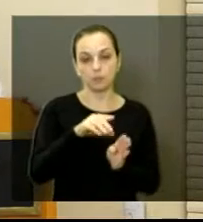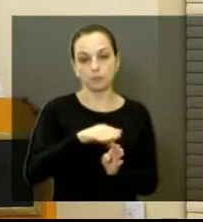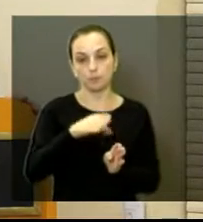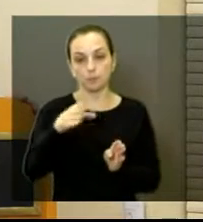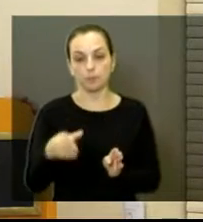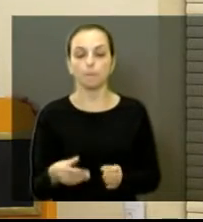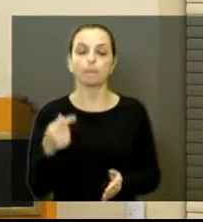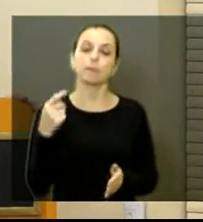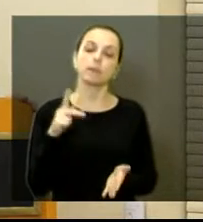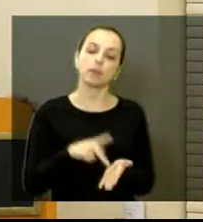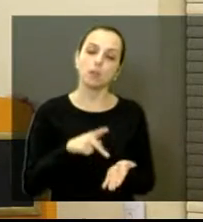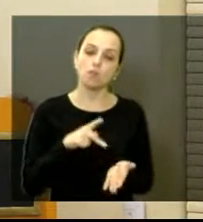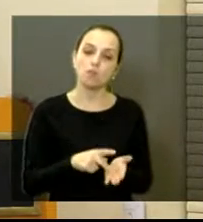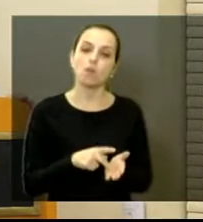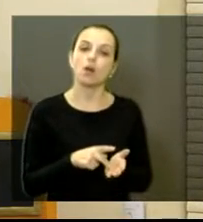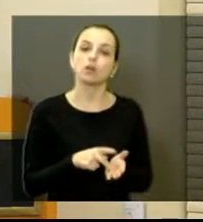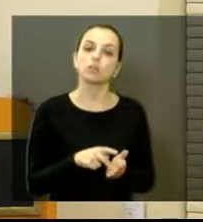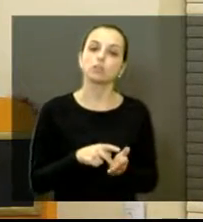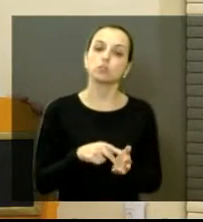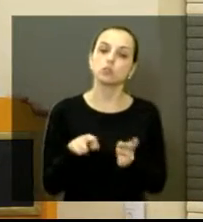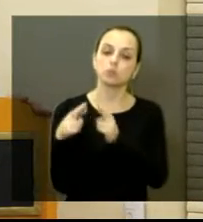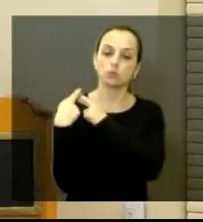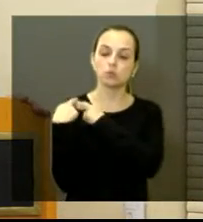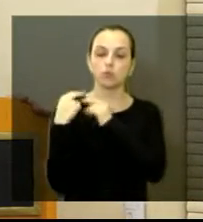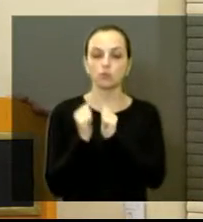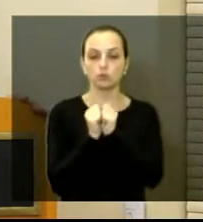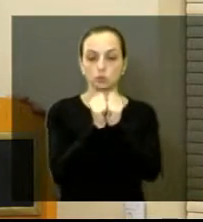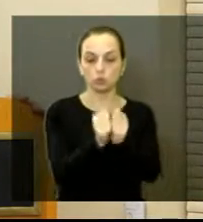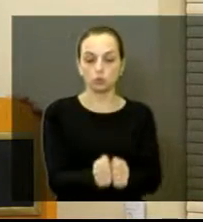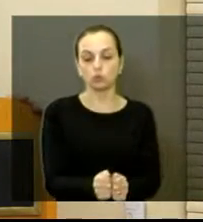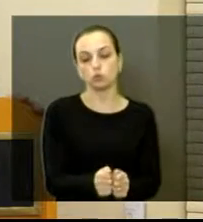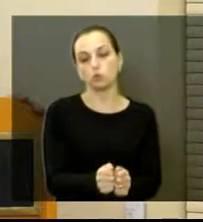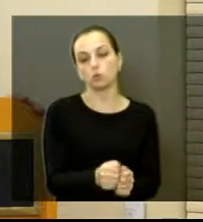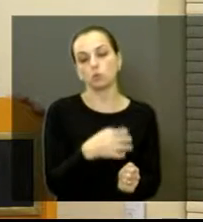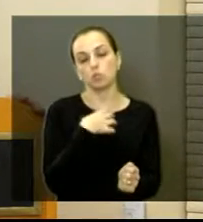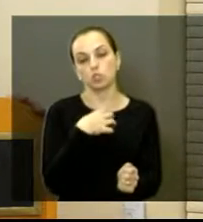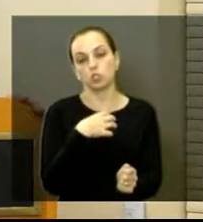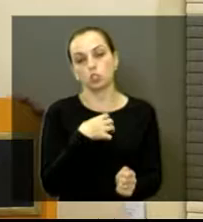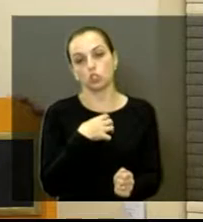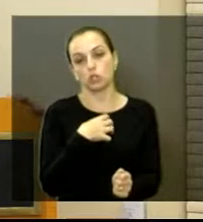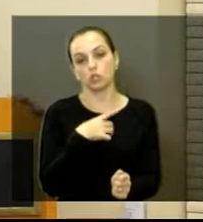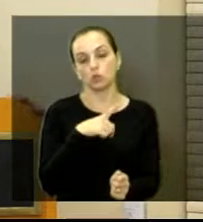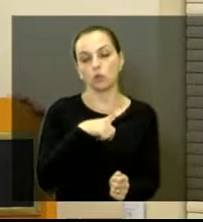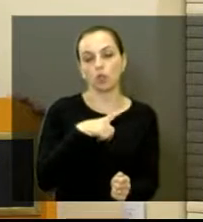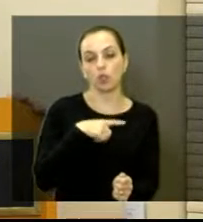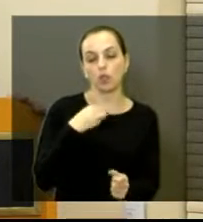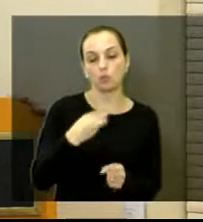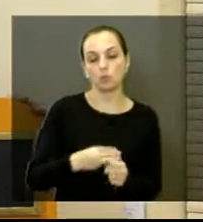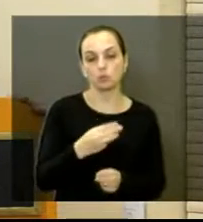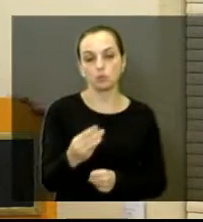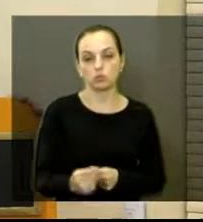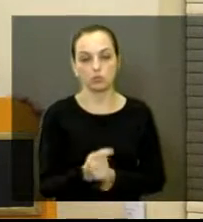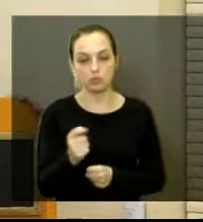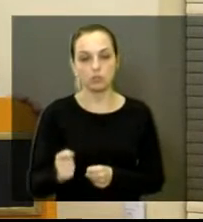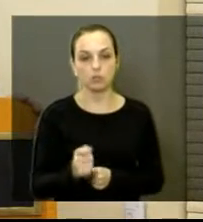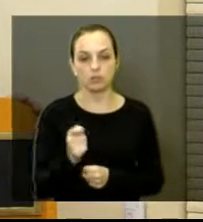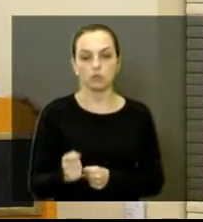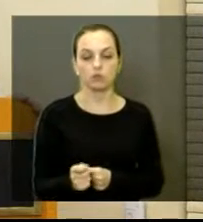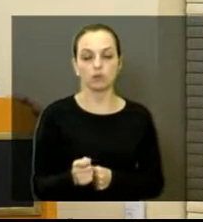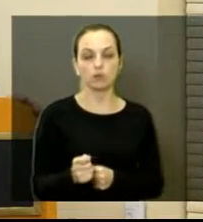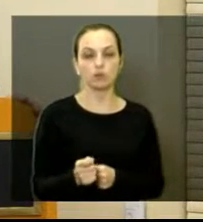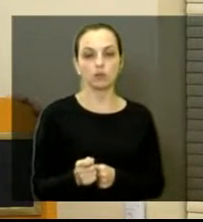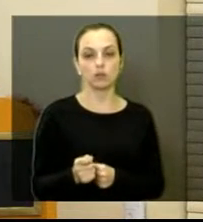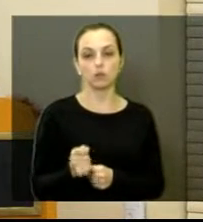é corresponsável pela situação que se encontra o município de Araraquara.